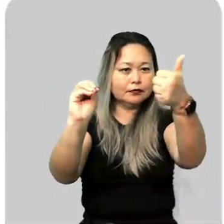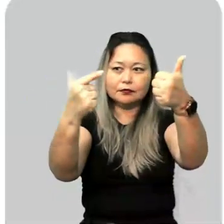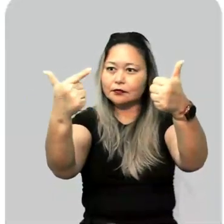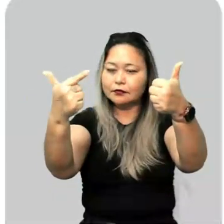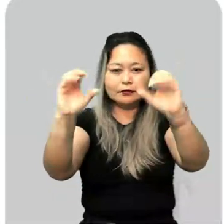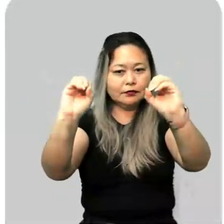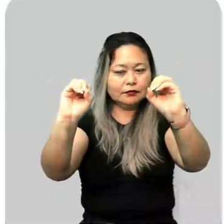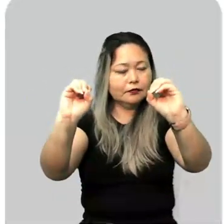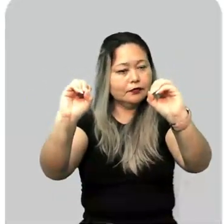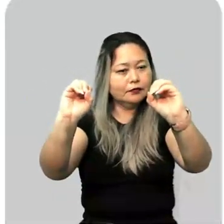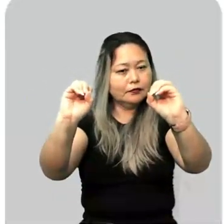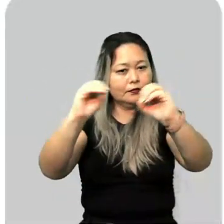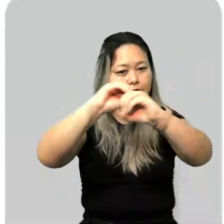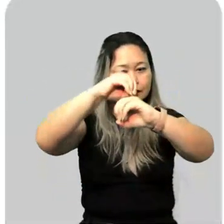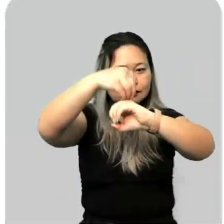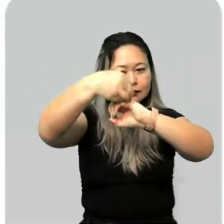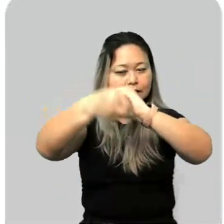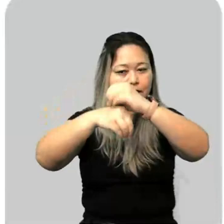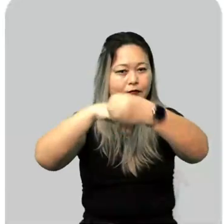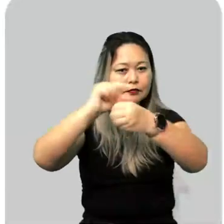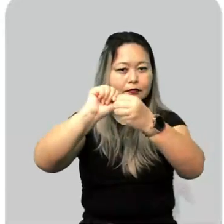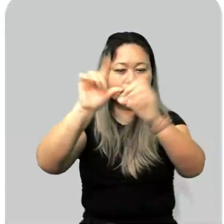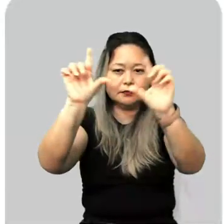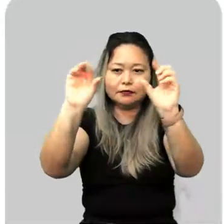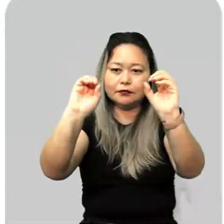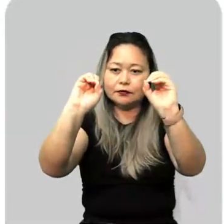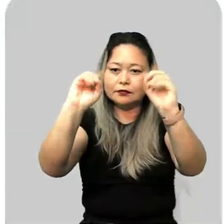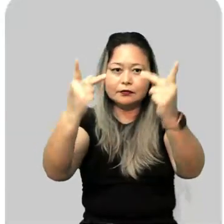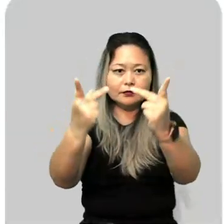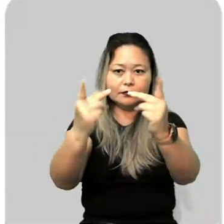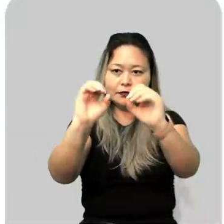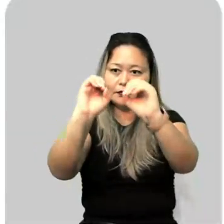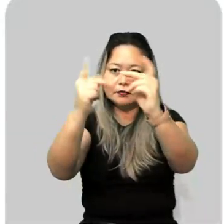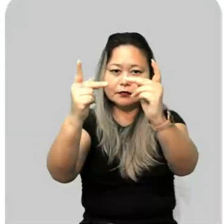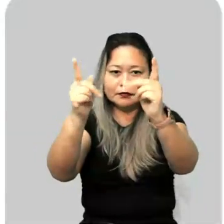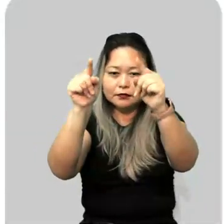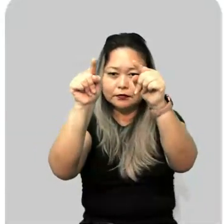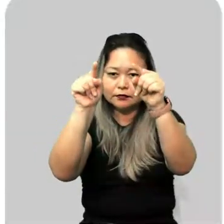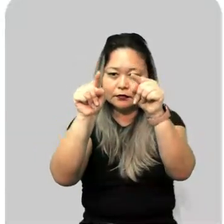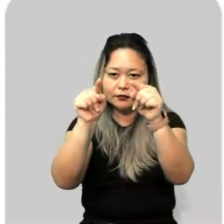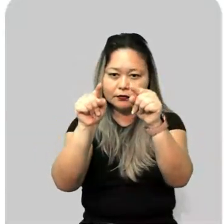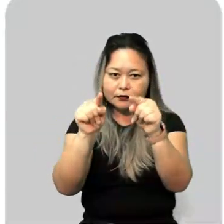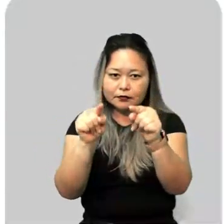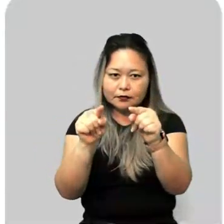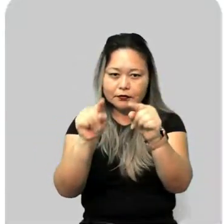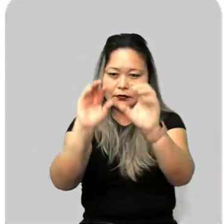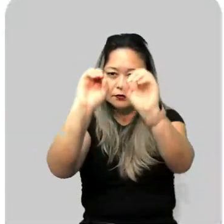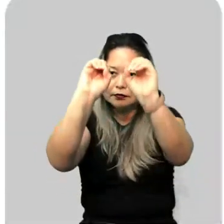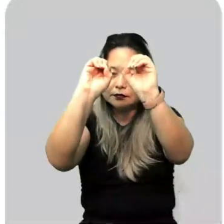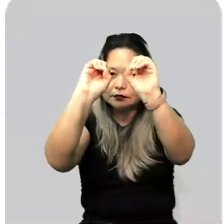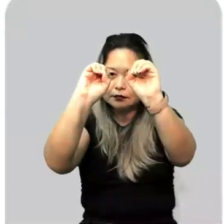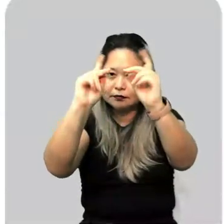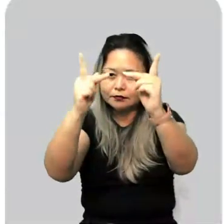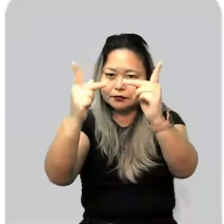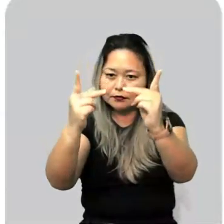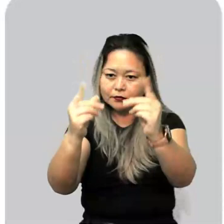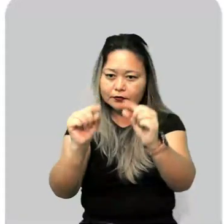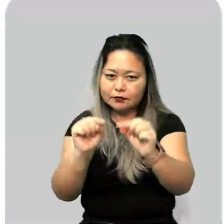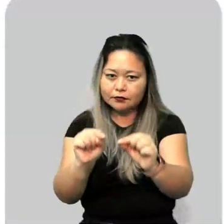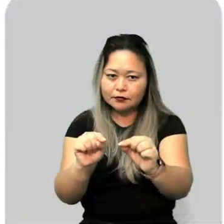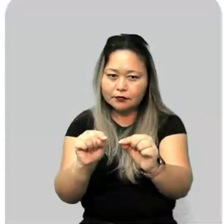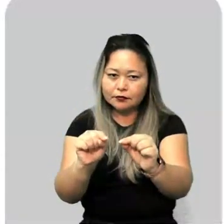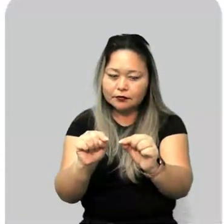1, 2. Ok? Olha aí, hidroxila aqui. Quando eu tenho a junção desses